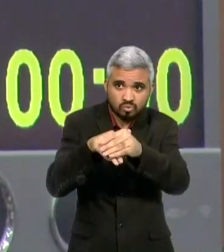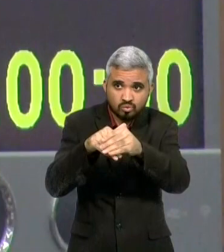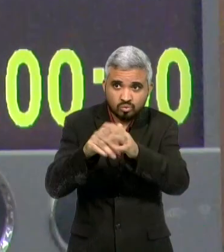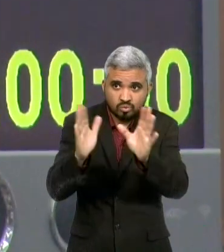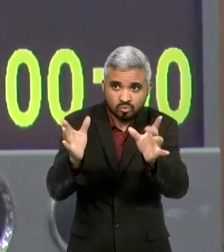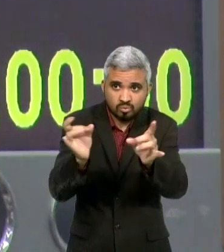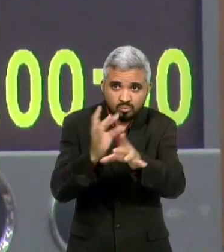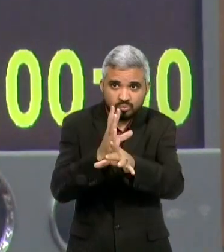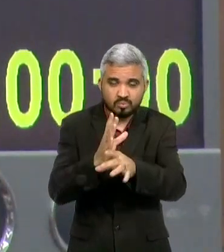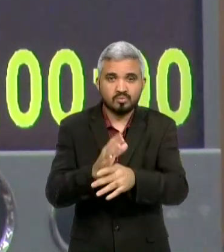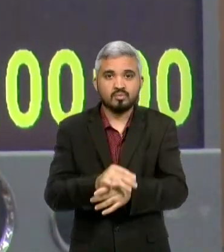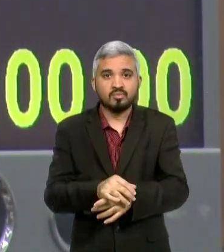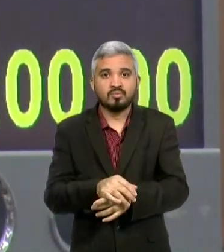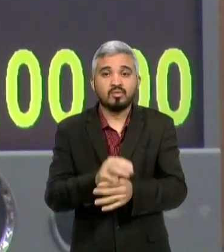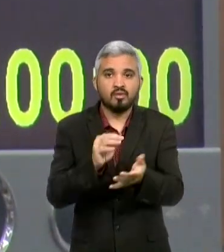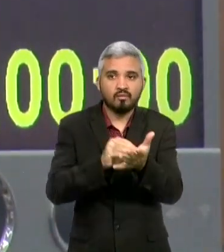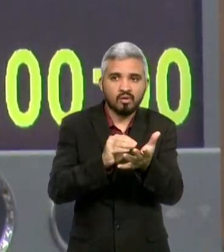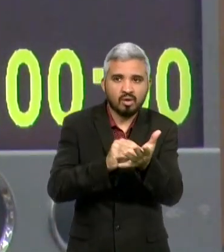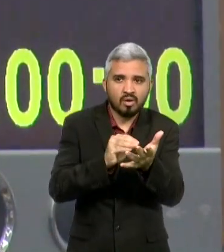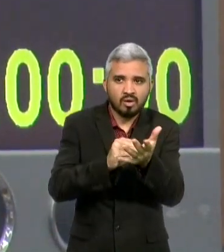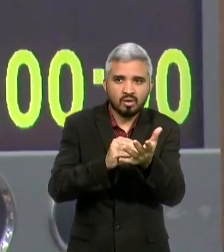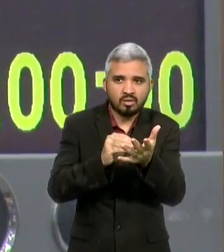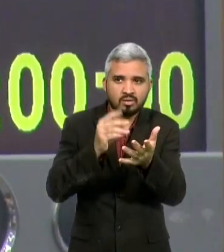Quem está faltando votar?